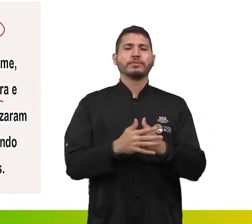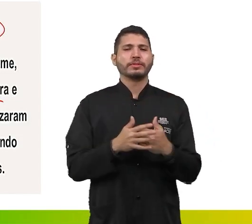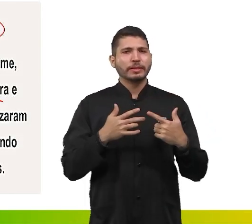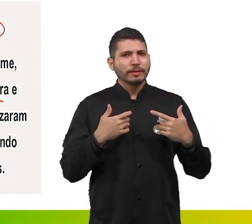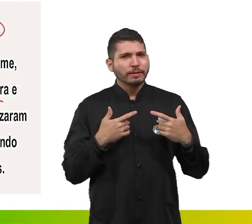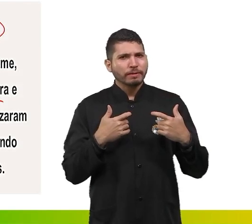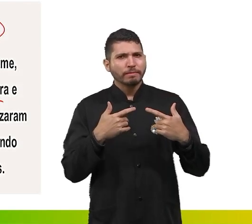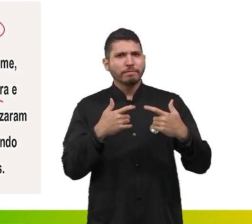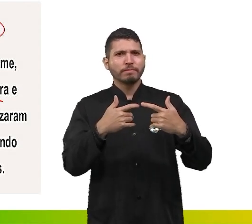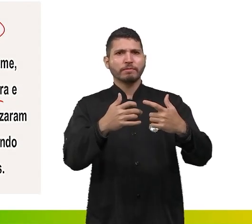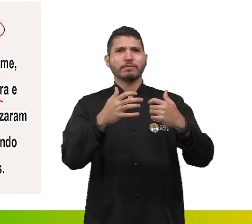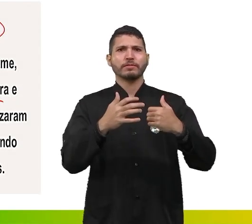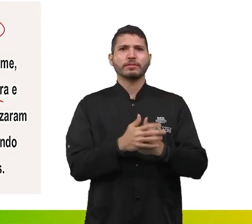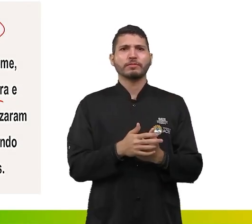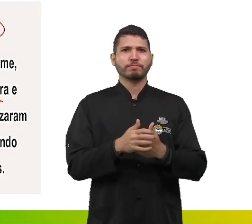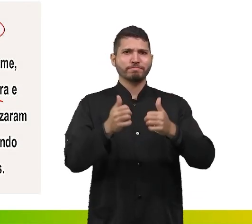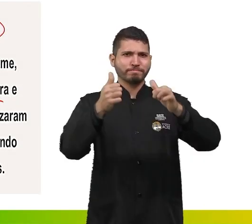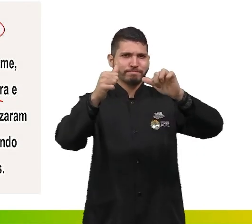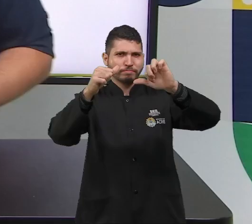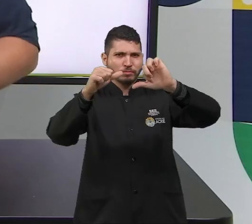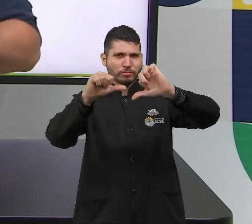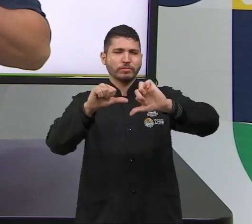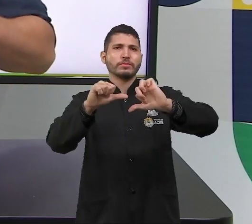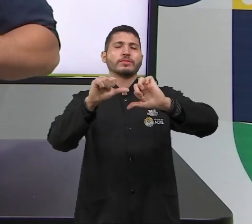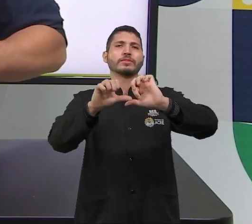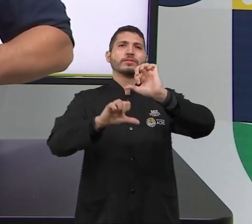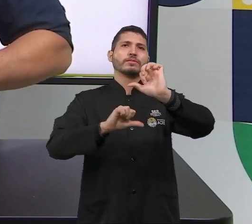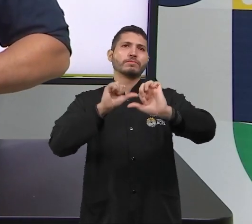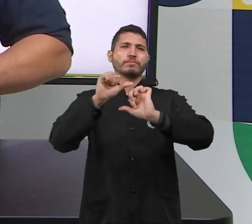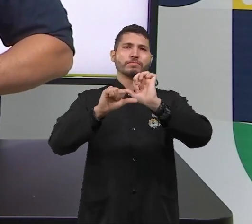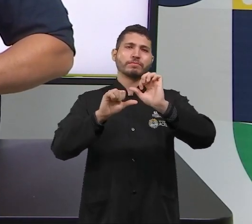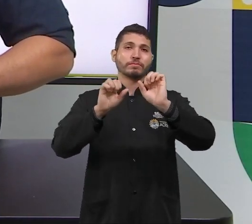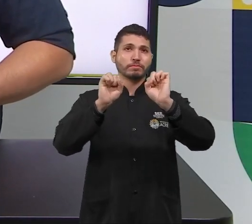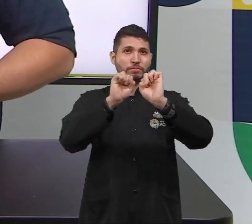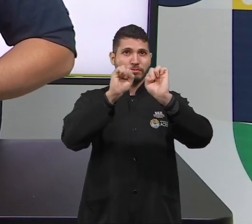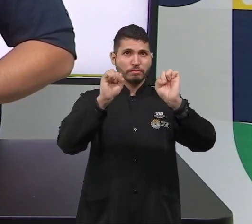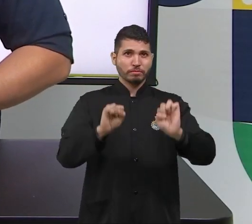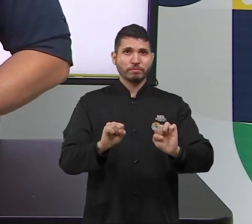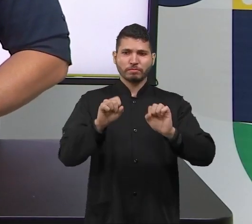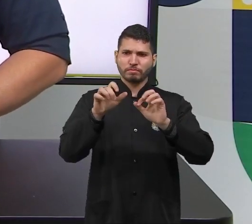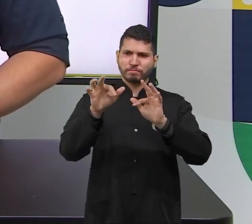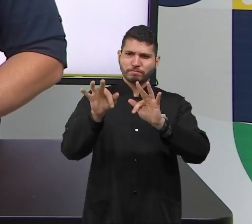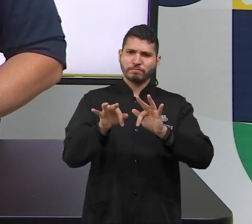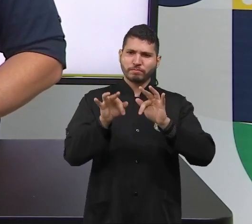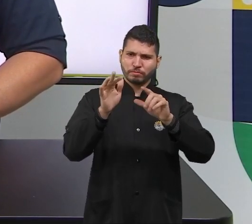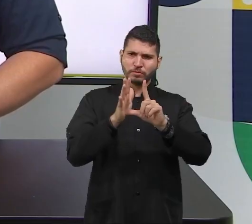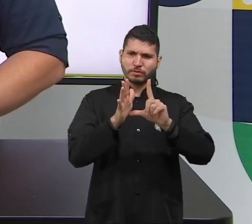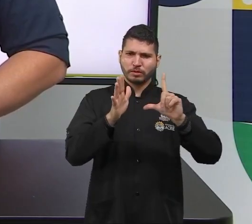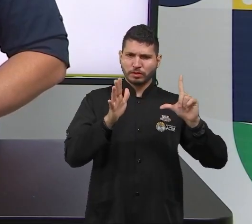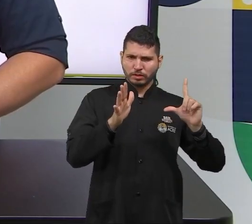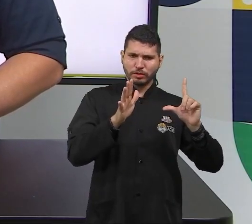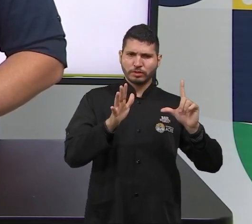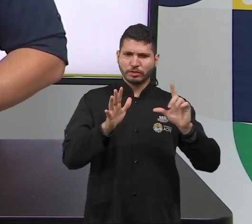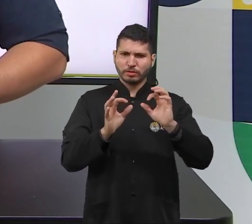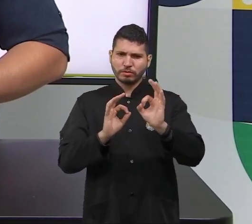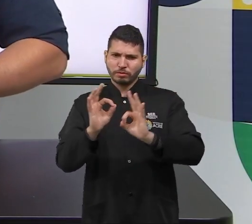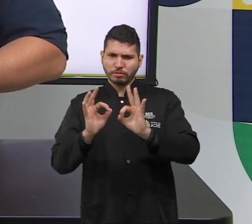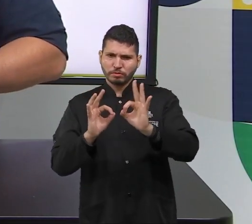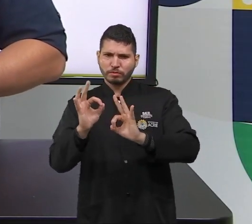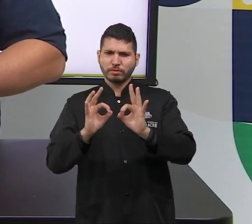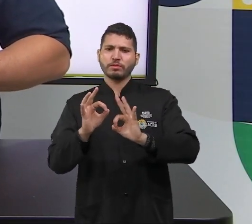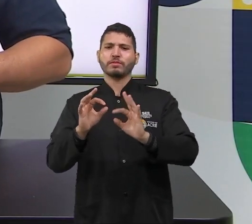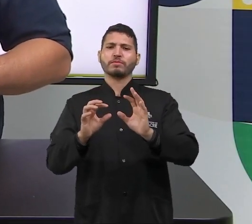impulsionando transformações profundas. Ou seja, o sistema feudal é o que vem antes da formação do Estado Nacional. E